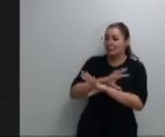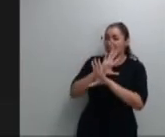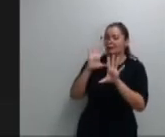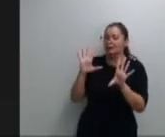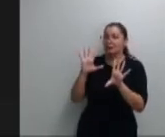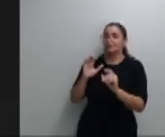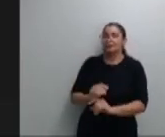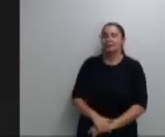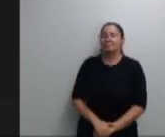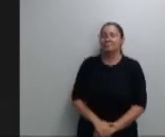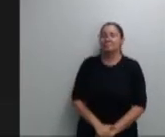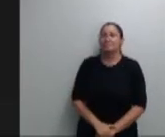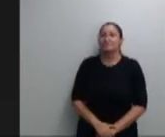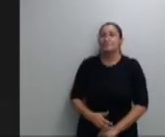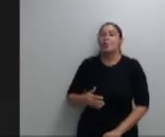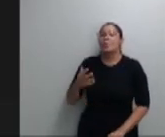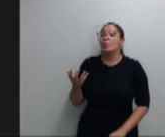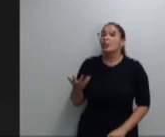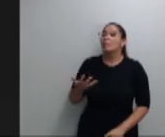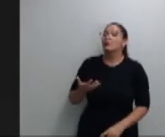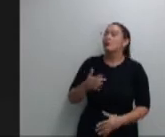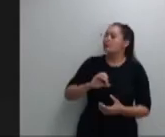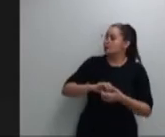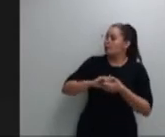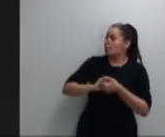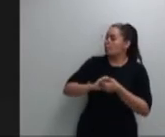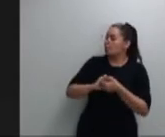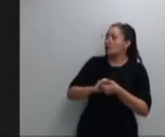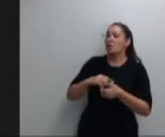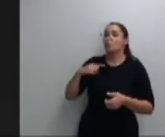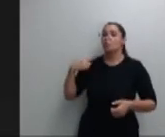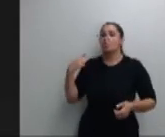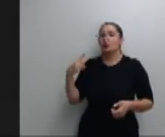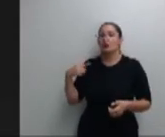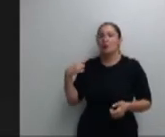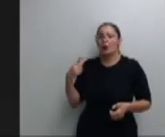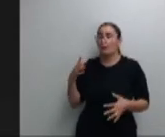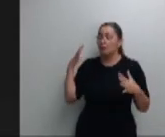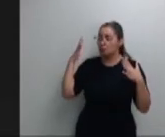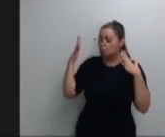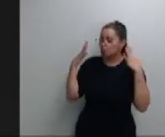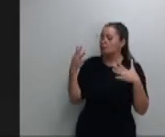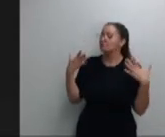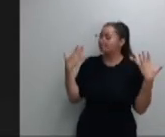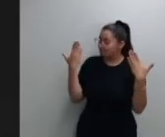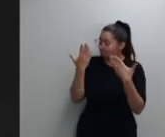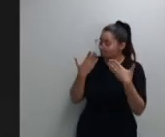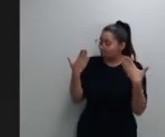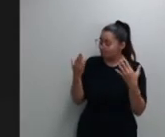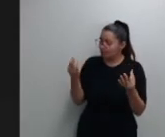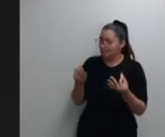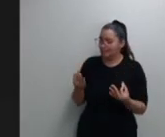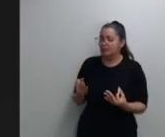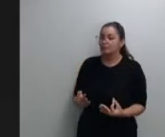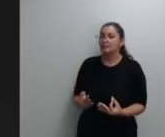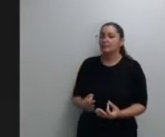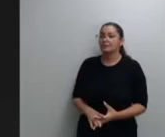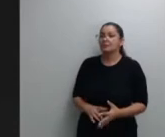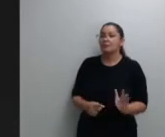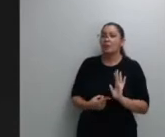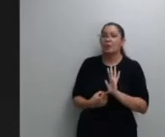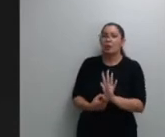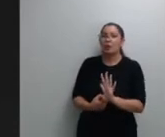Eu queria inicialmente saudar os dois ilustres advogados, foram duas belíssimas sustentações orais e mostra como